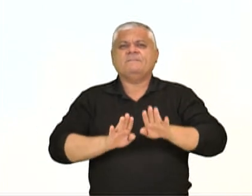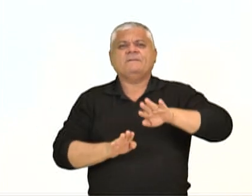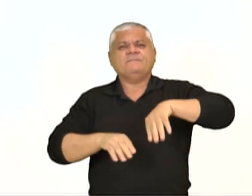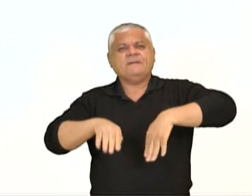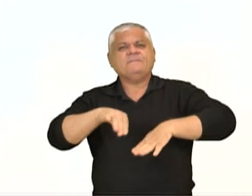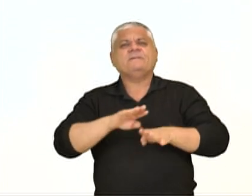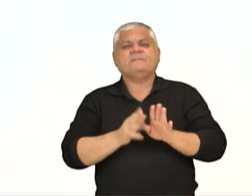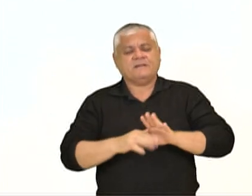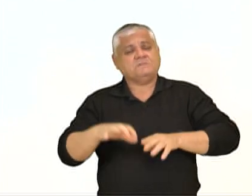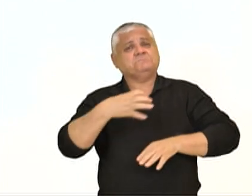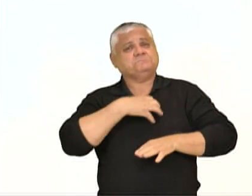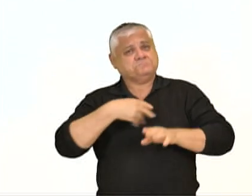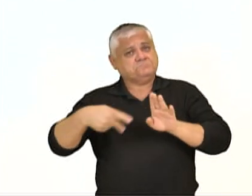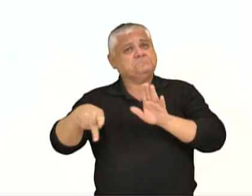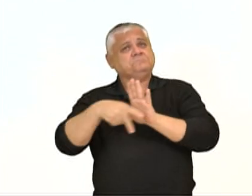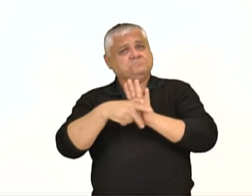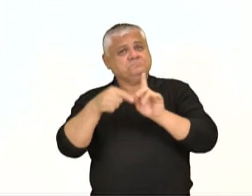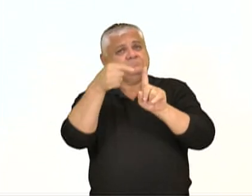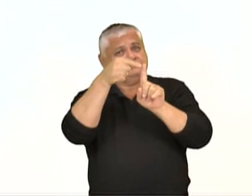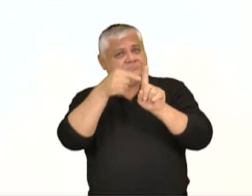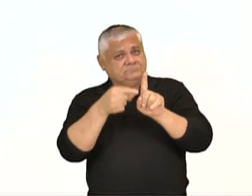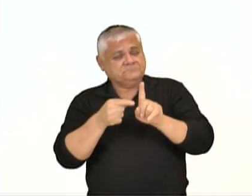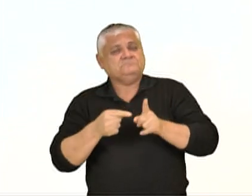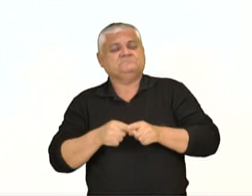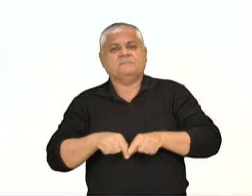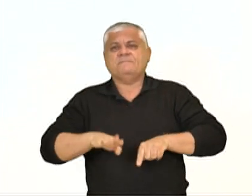um estilo de dança.